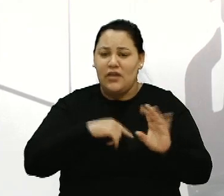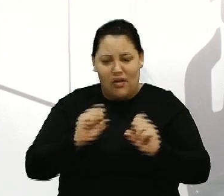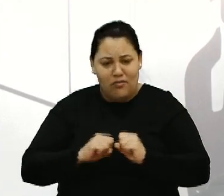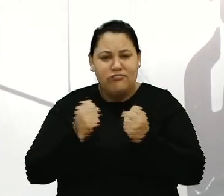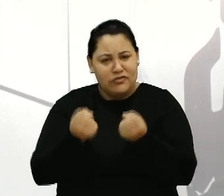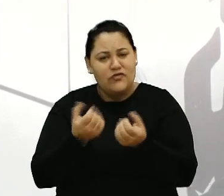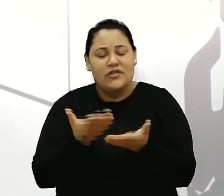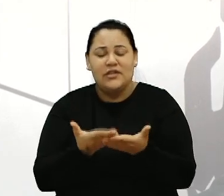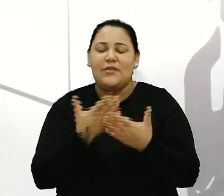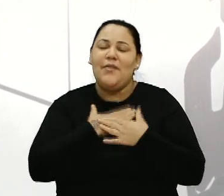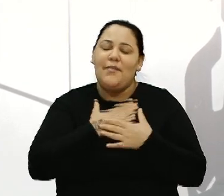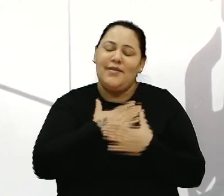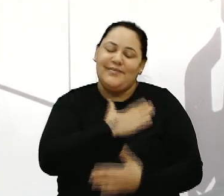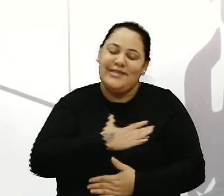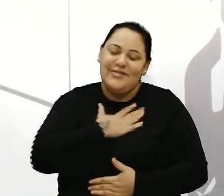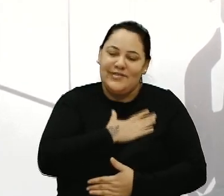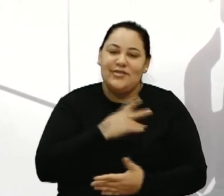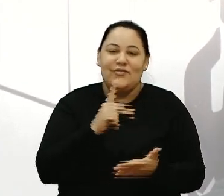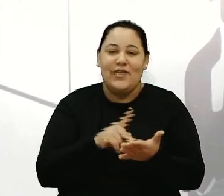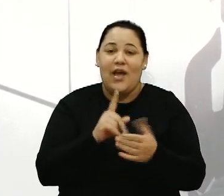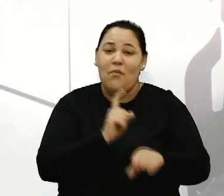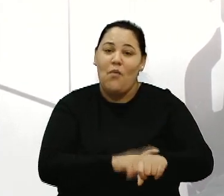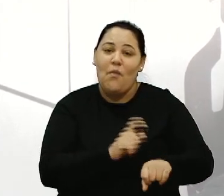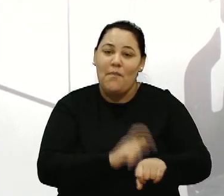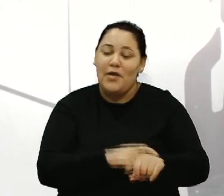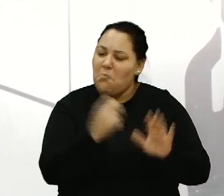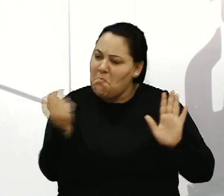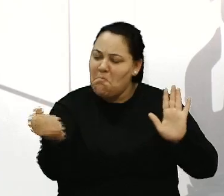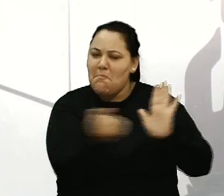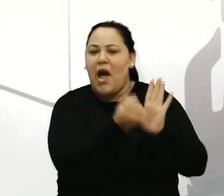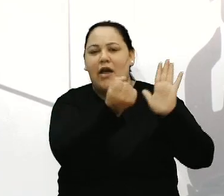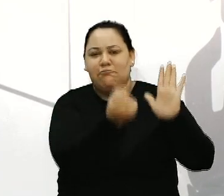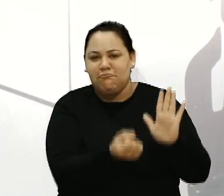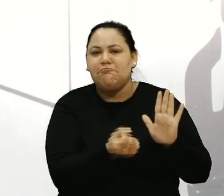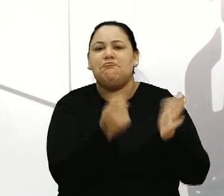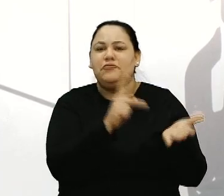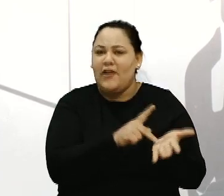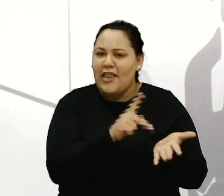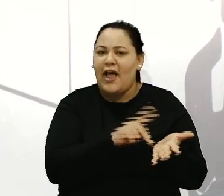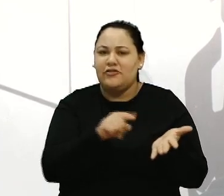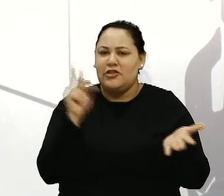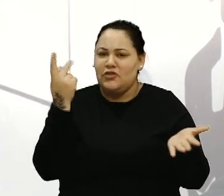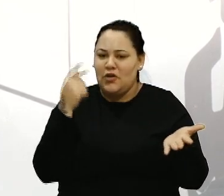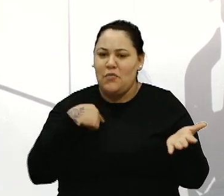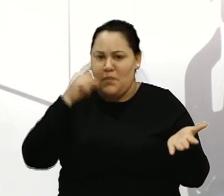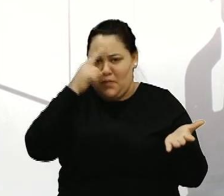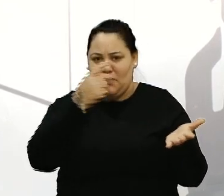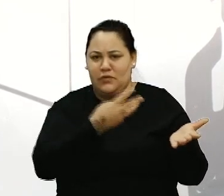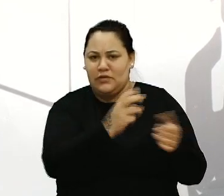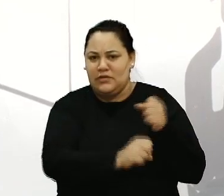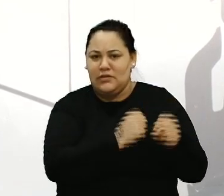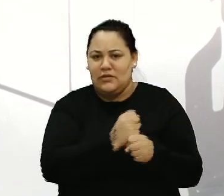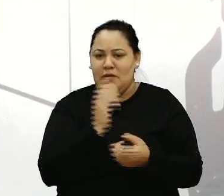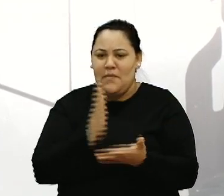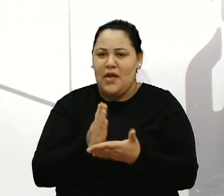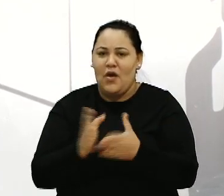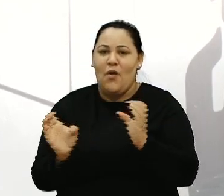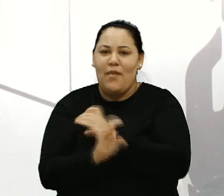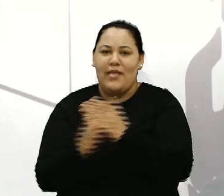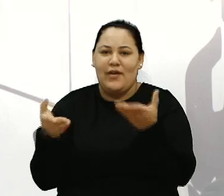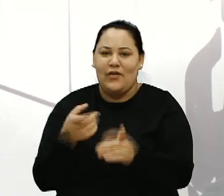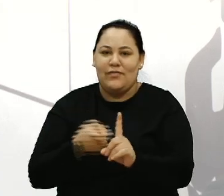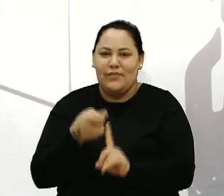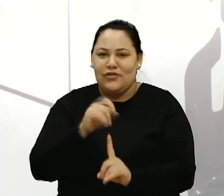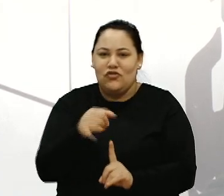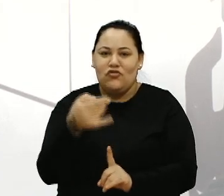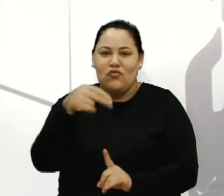uma satisfação, é um momento histórico desse meu mandato de vereador, desses 3 anos e meio, que se completa agora nesse mês de